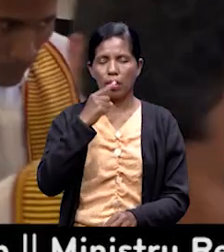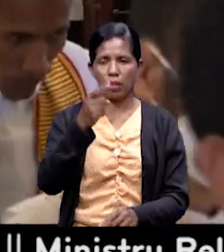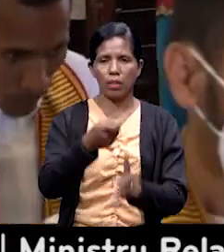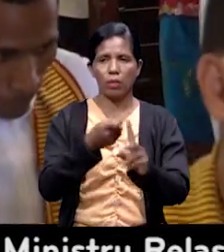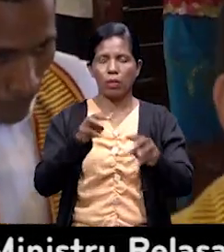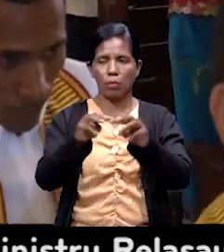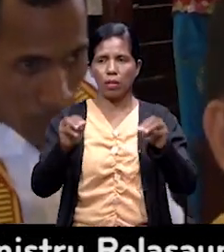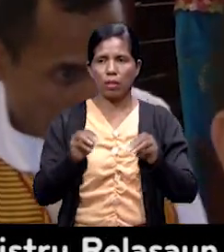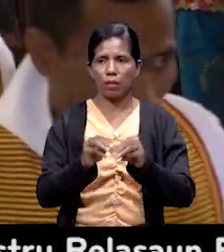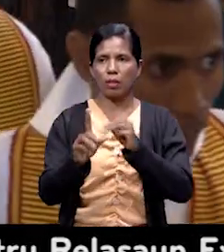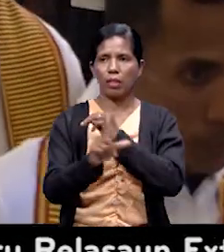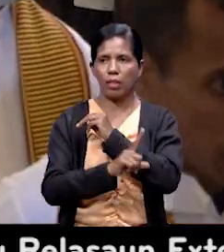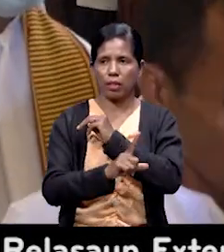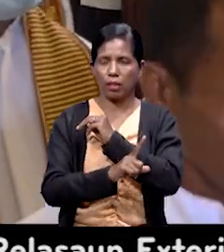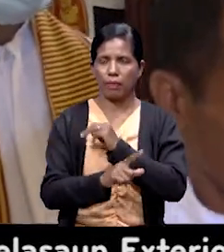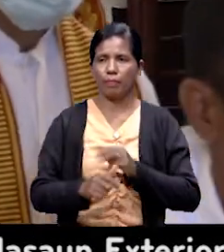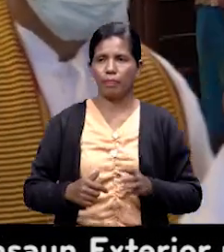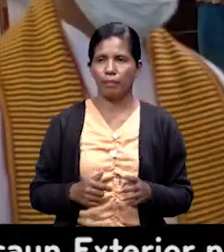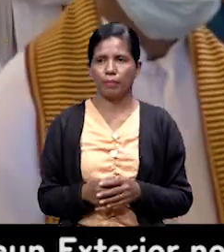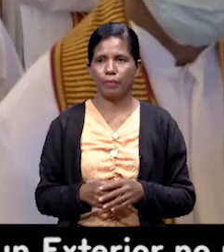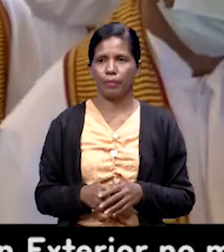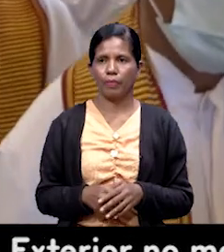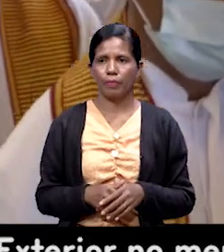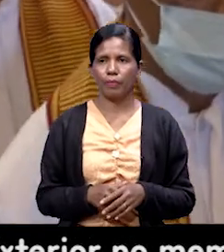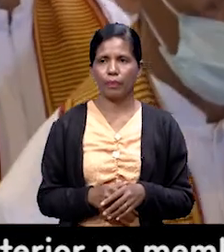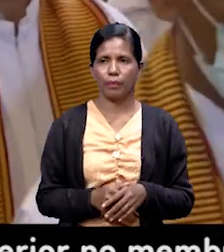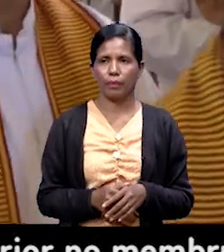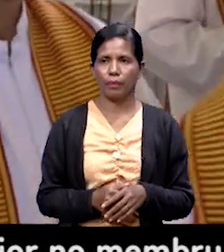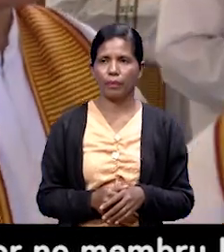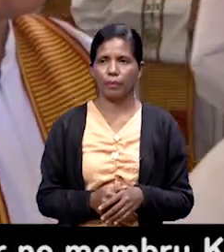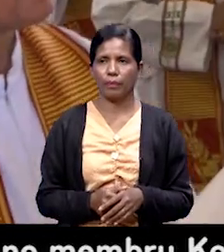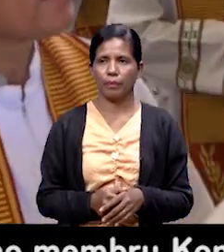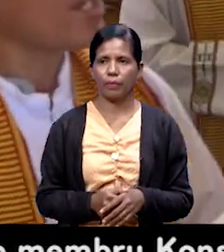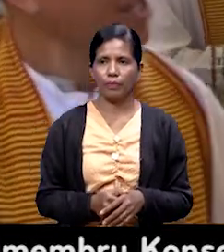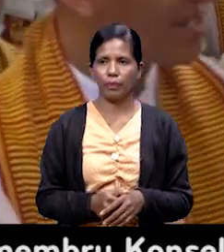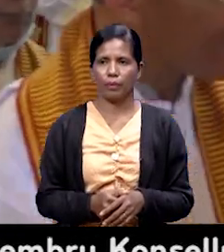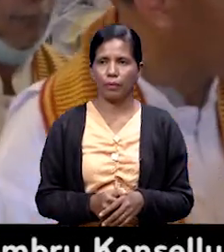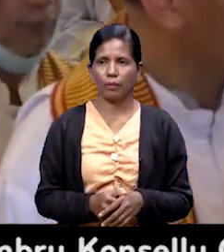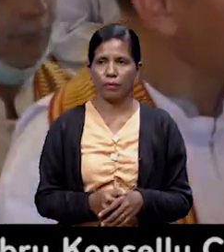municipio Likisá. Leopoldina de Carvalho, Dilma Suzetti, GMN.